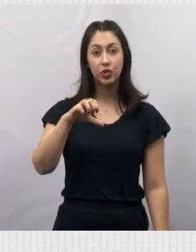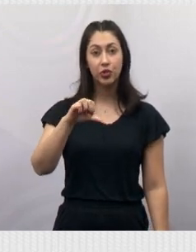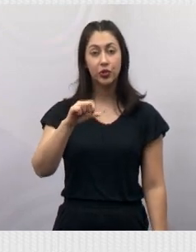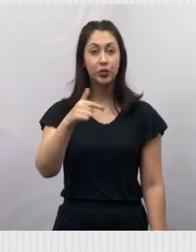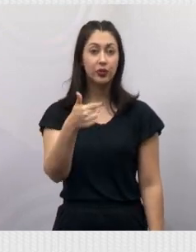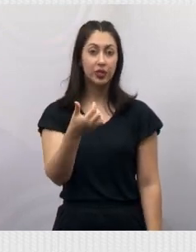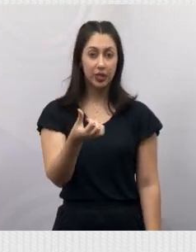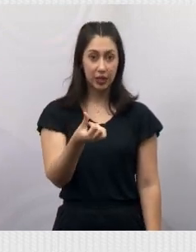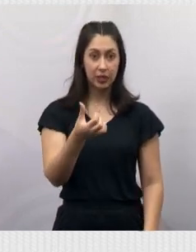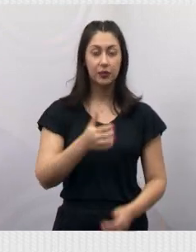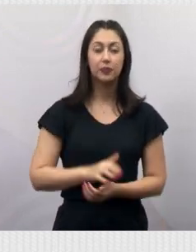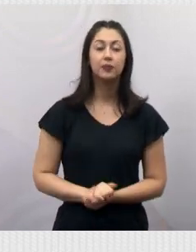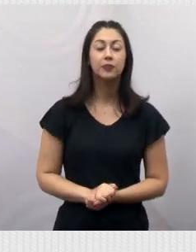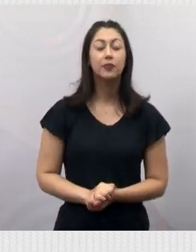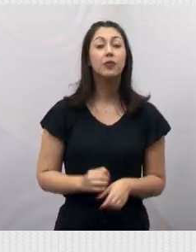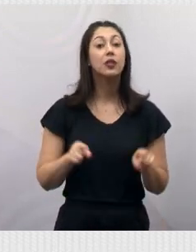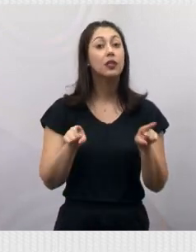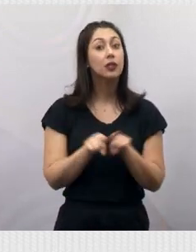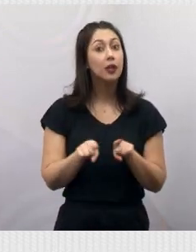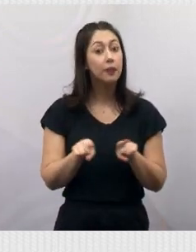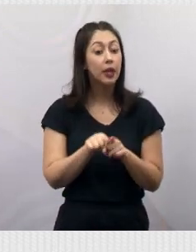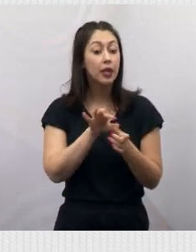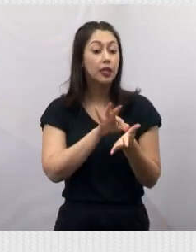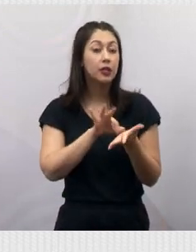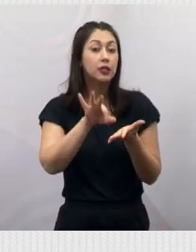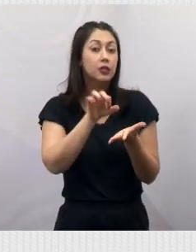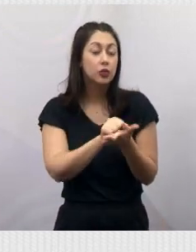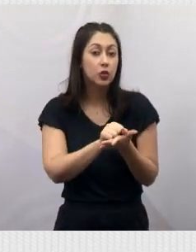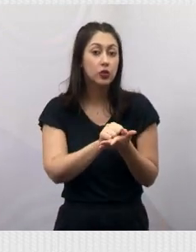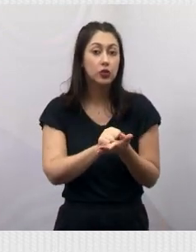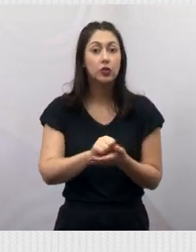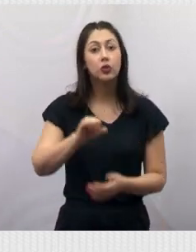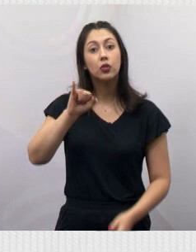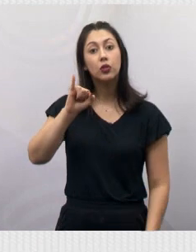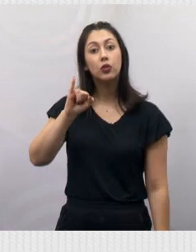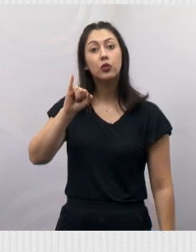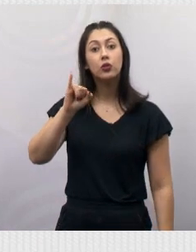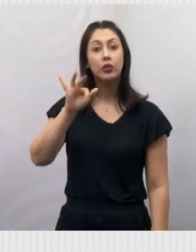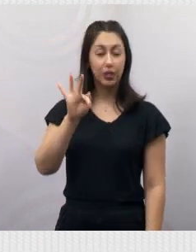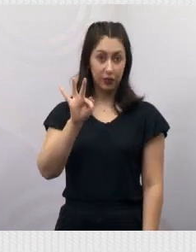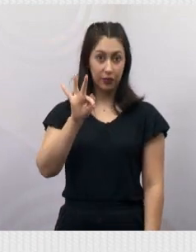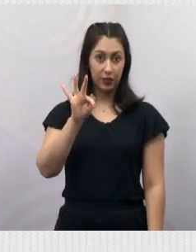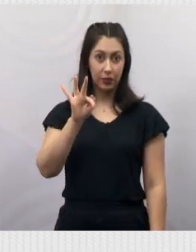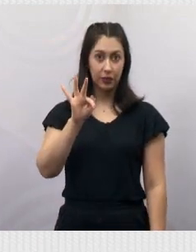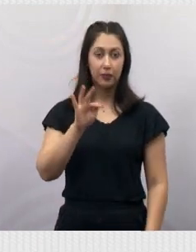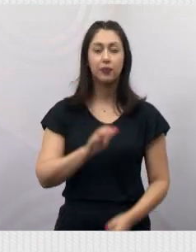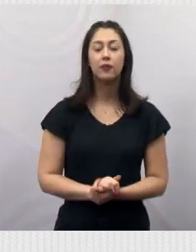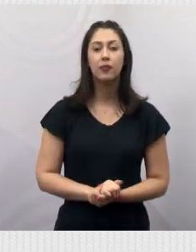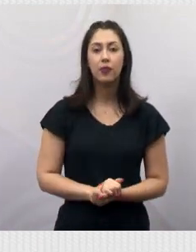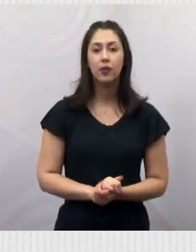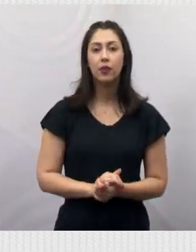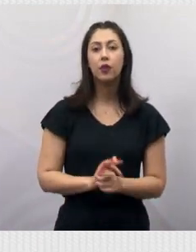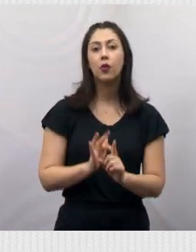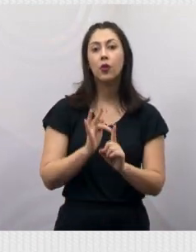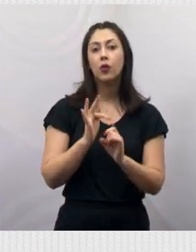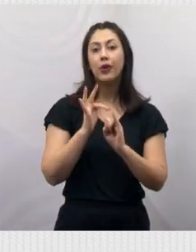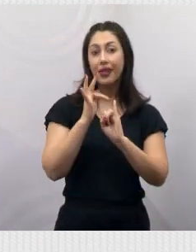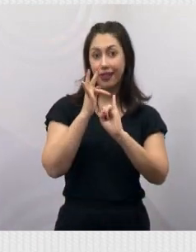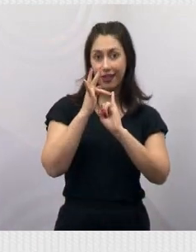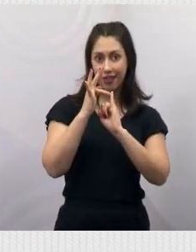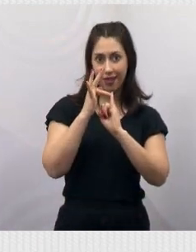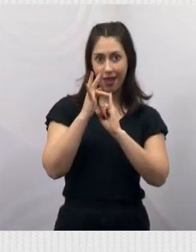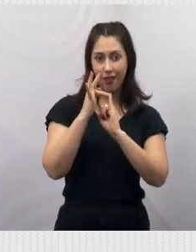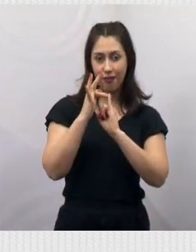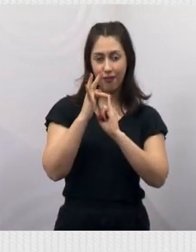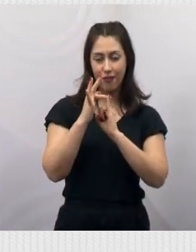3953-7926. Também está tendo inscrições no IFE São Paulo, que é o Instituto Federal. 80